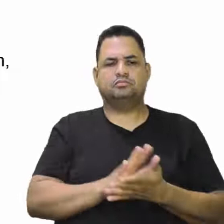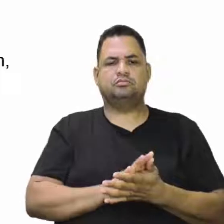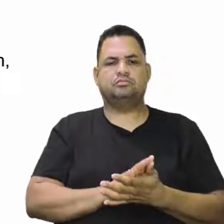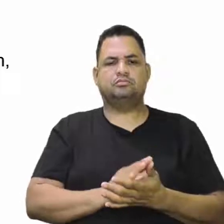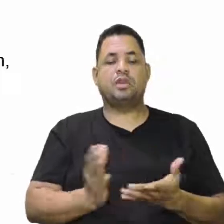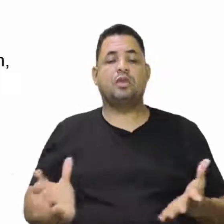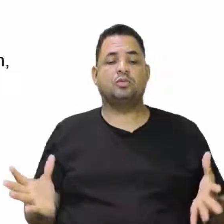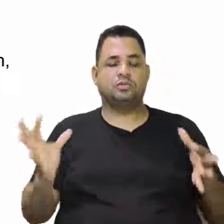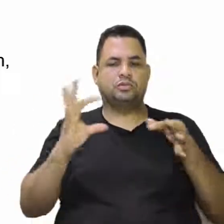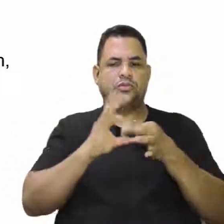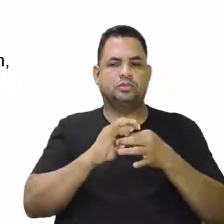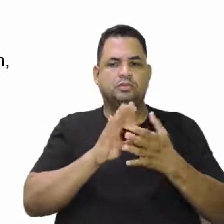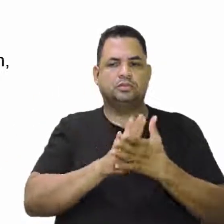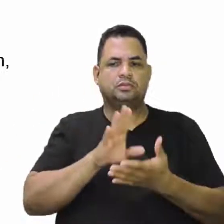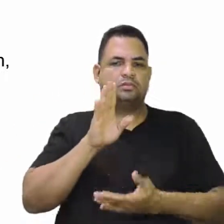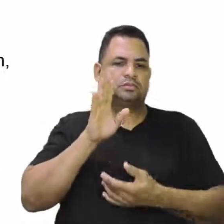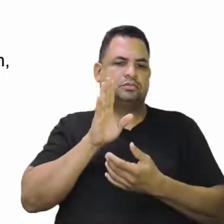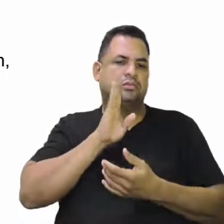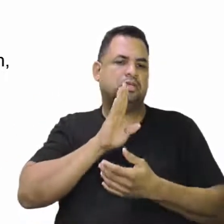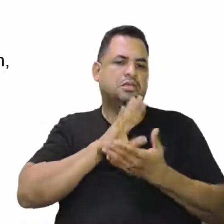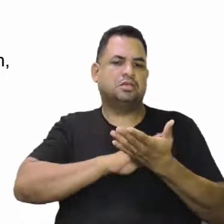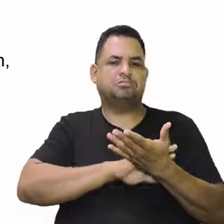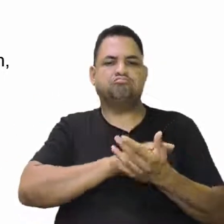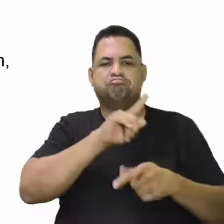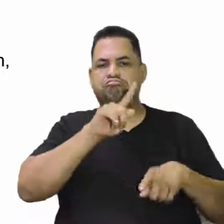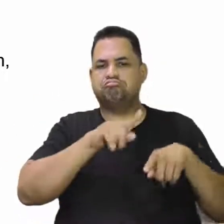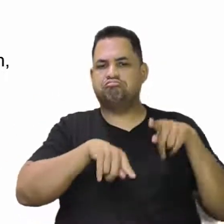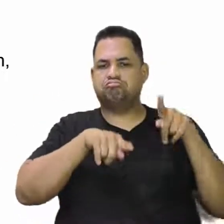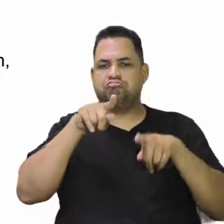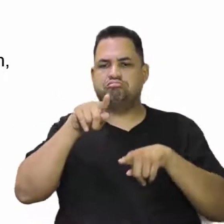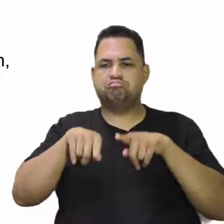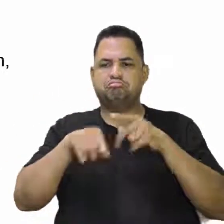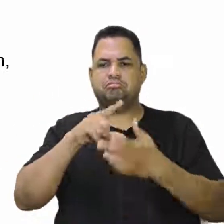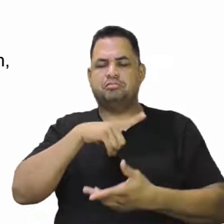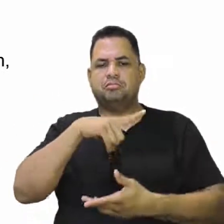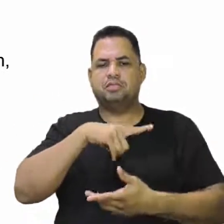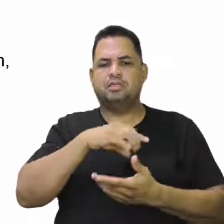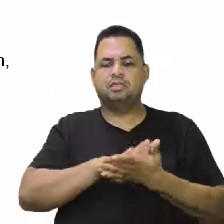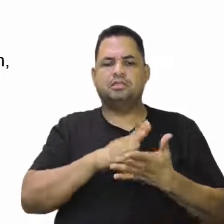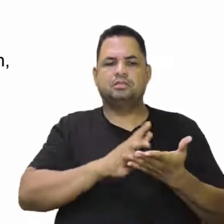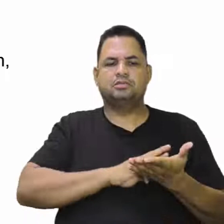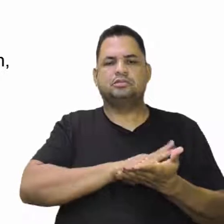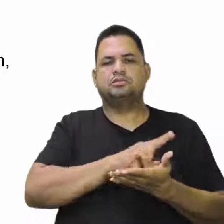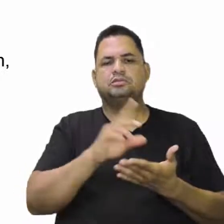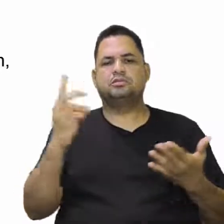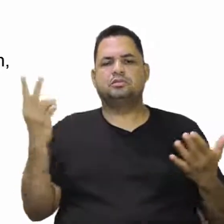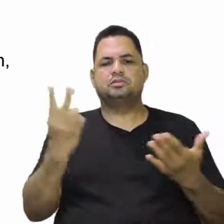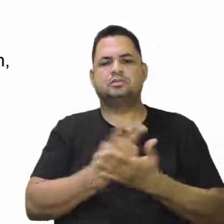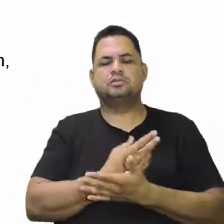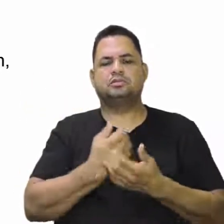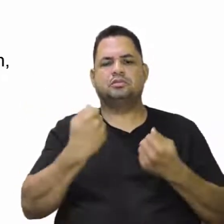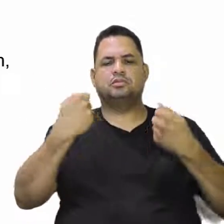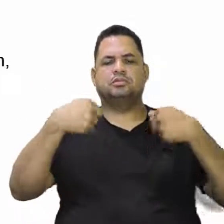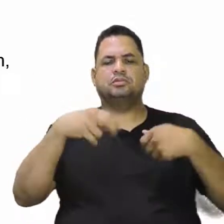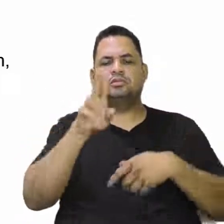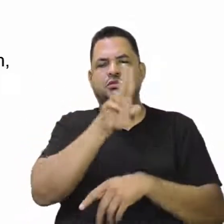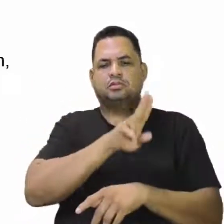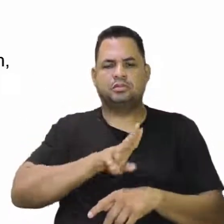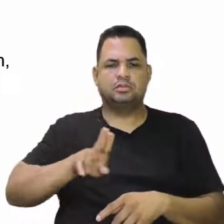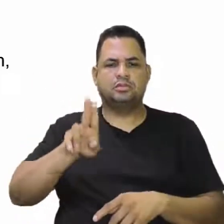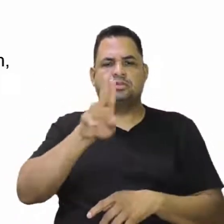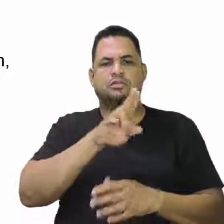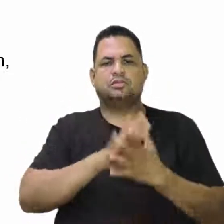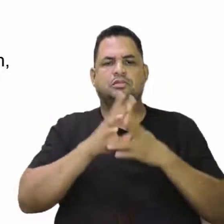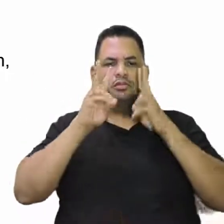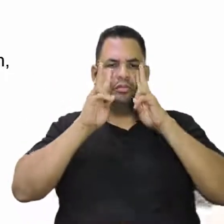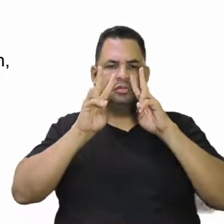contexto, olha que legal, é variável, porque vão ter várias situações que você pode utilizar a